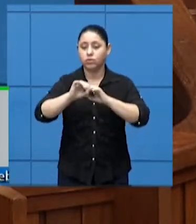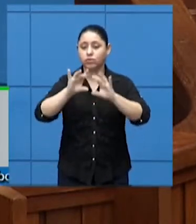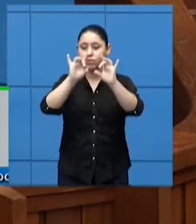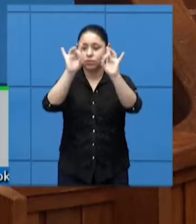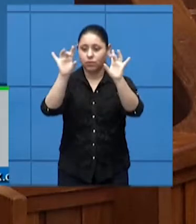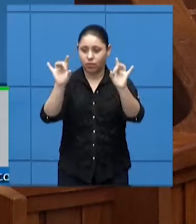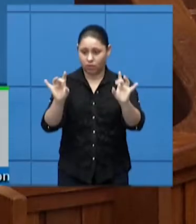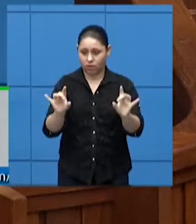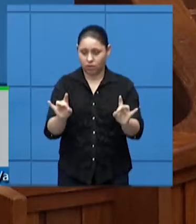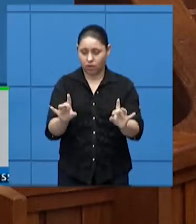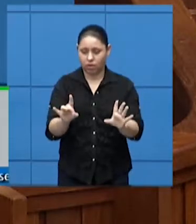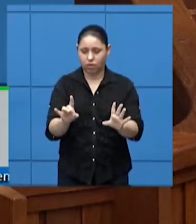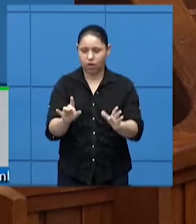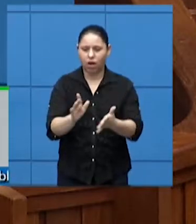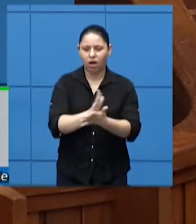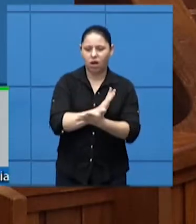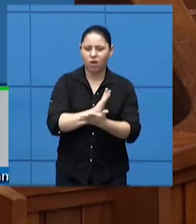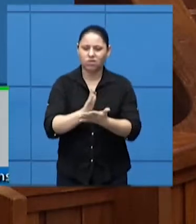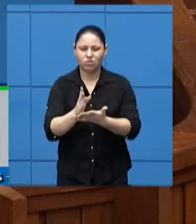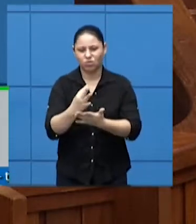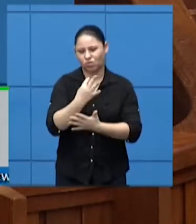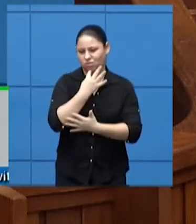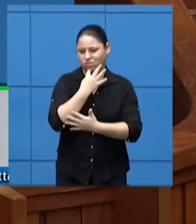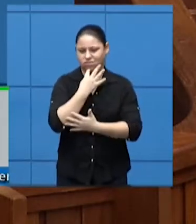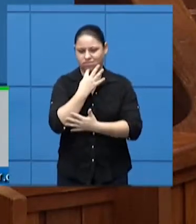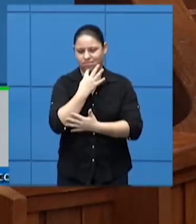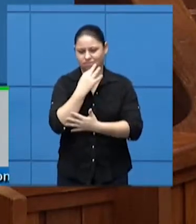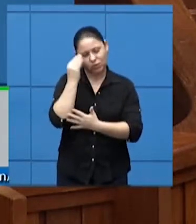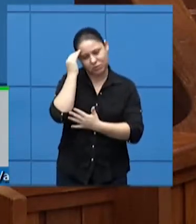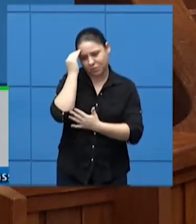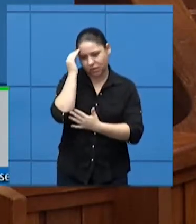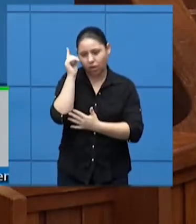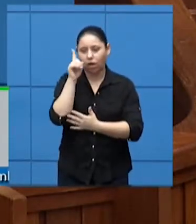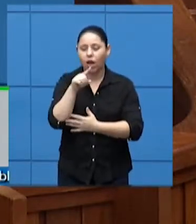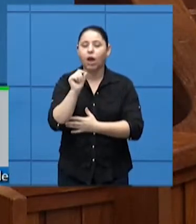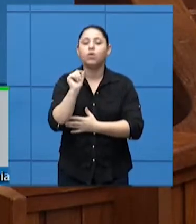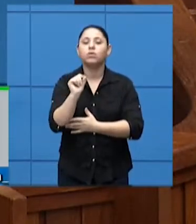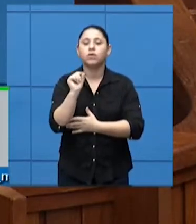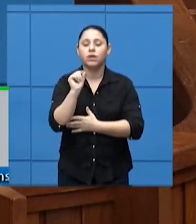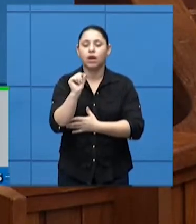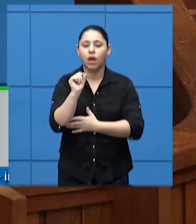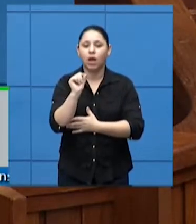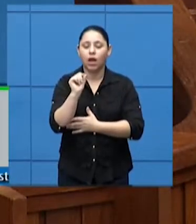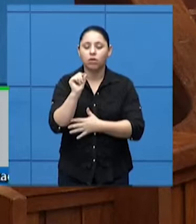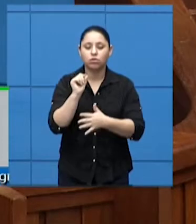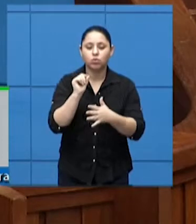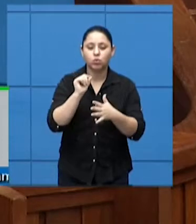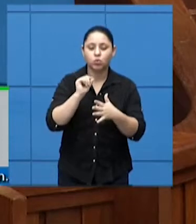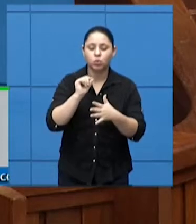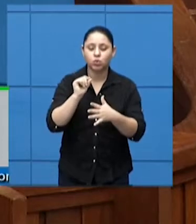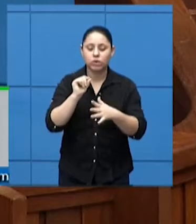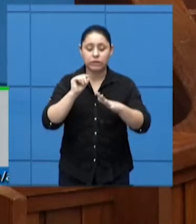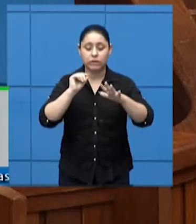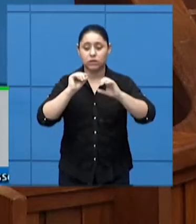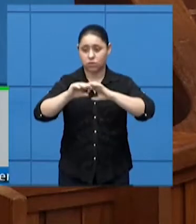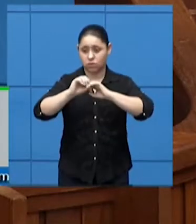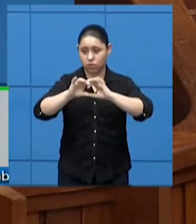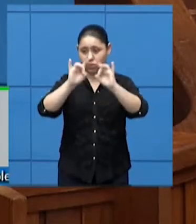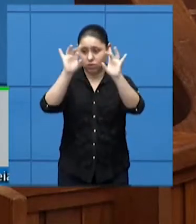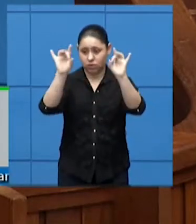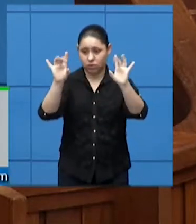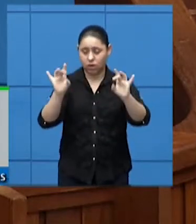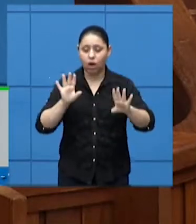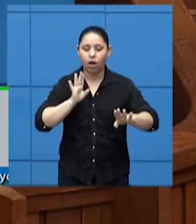especial, embora muitos não entendam assim, é uma modalidade de educação que